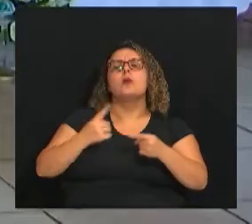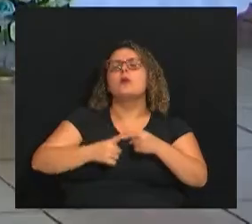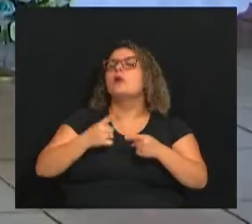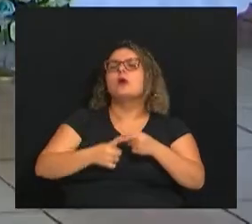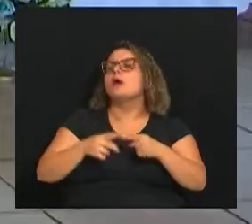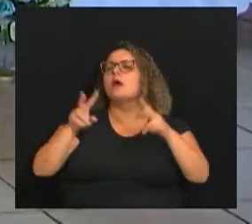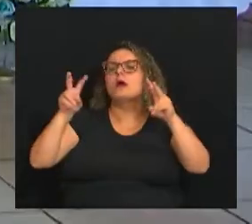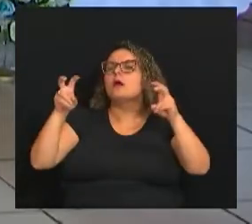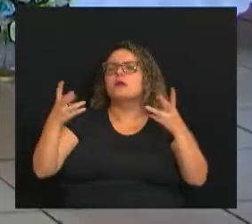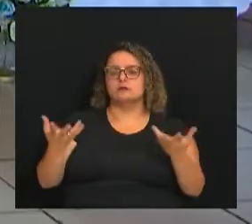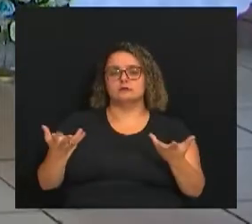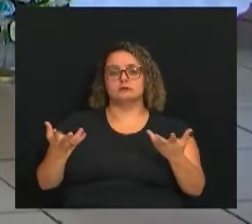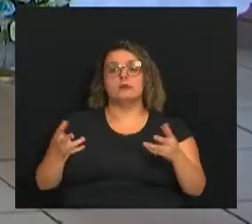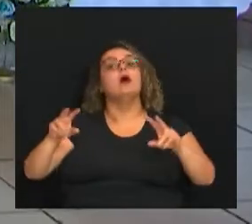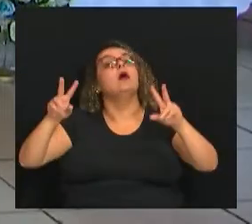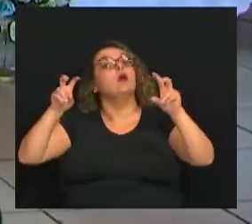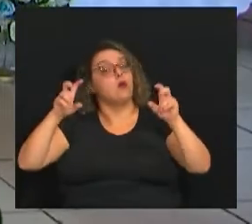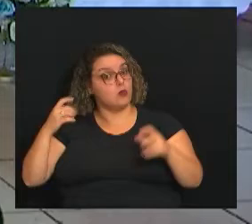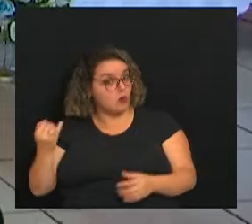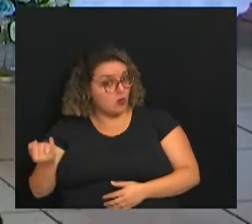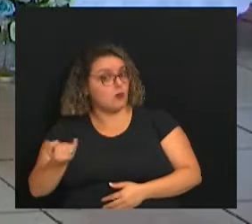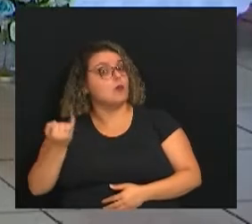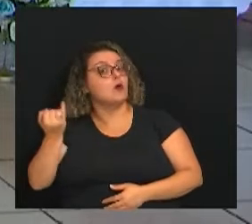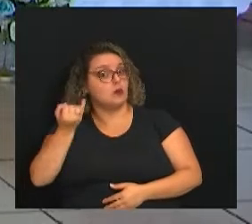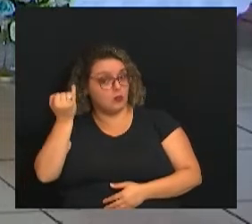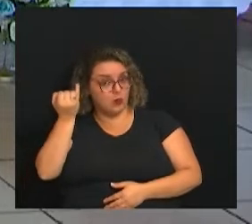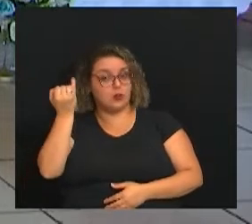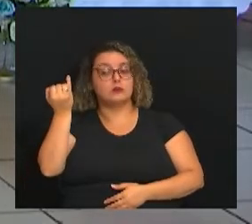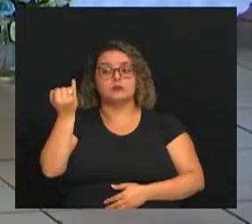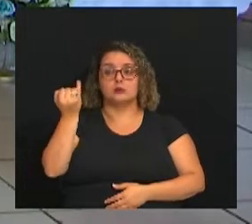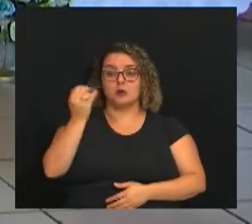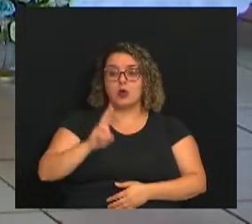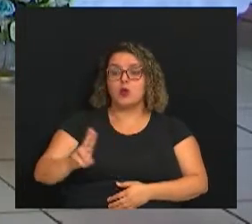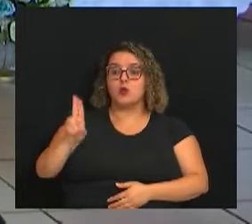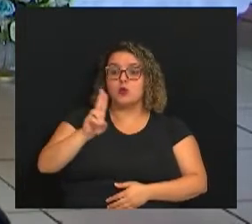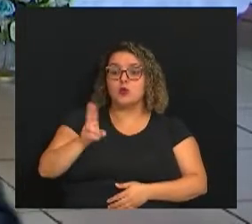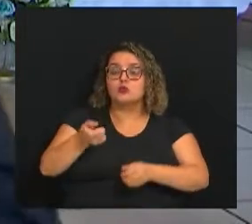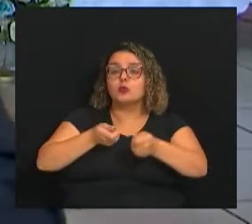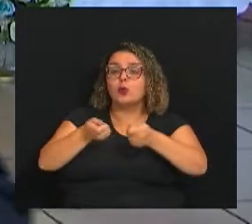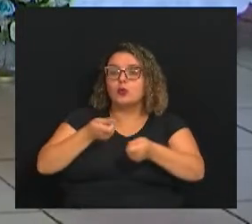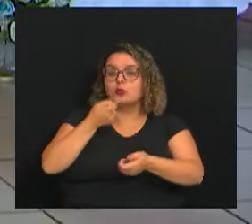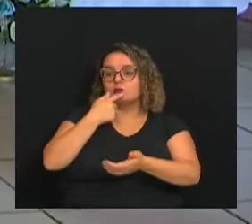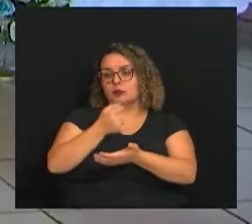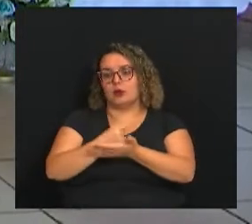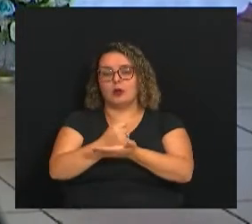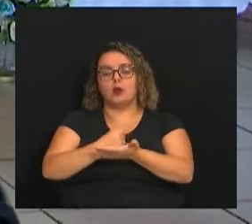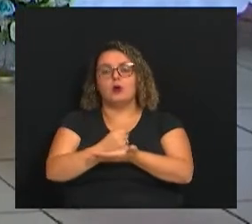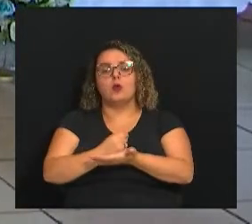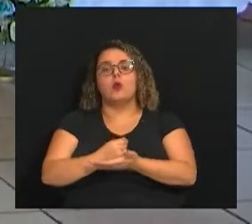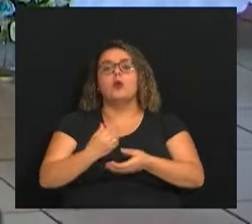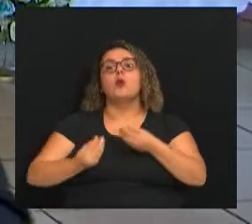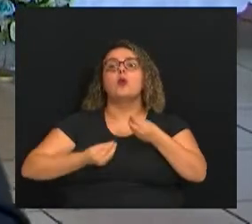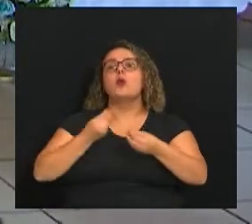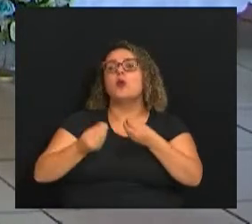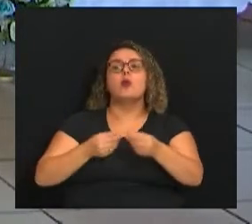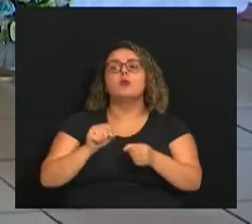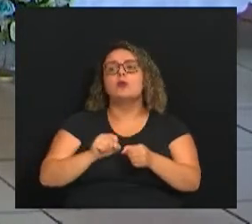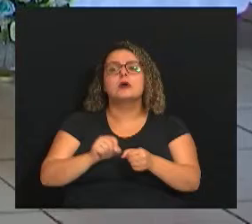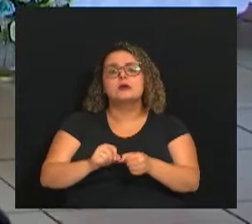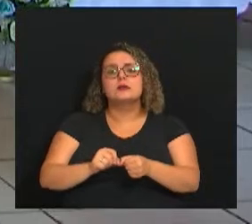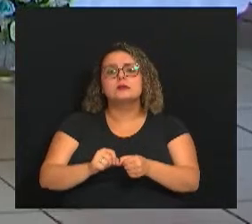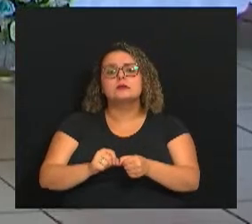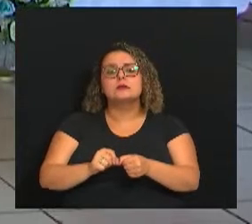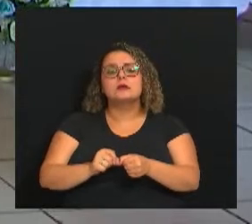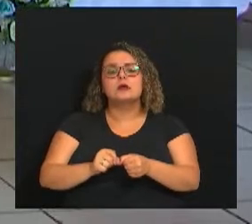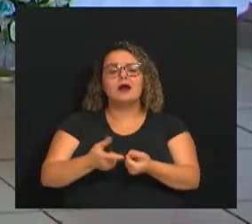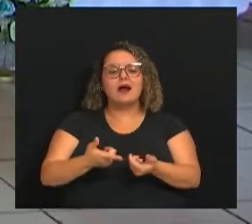tema? É um tema relevante, que é o uso racional dos medicamentos, como fazer com aqueles medicamentos que sobram